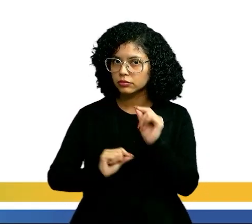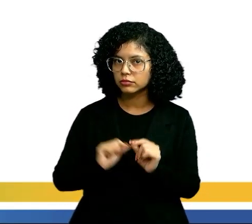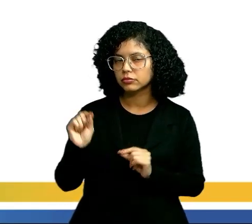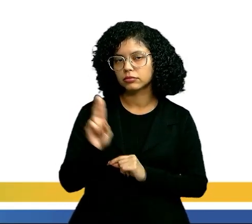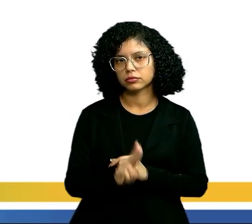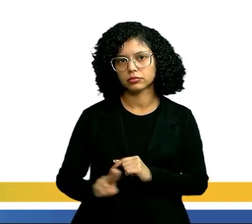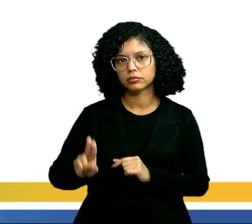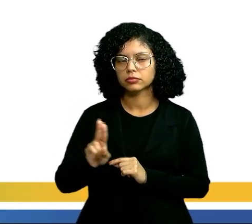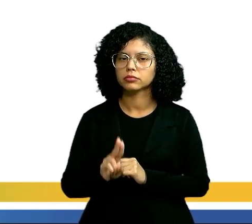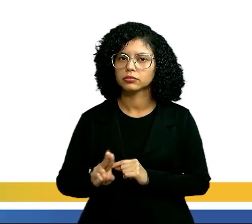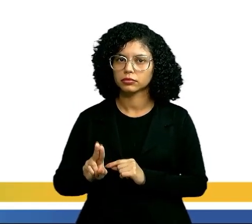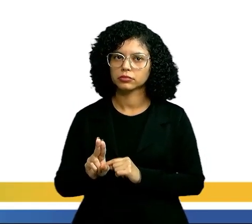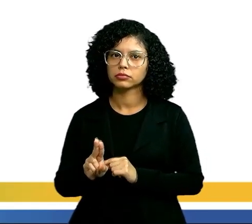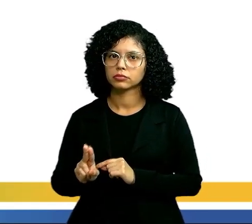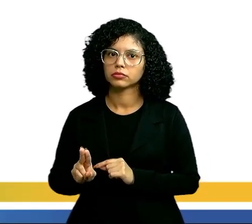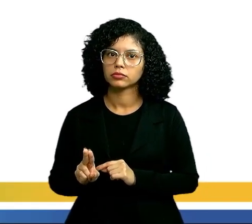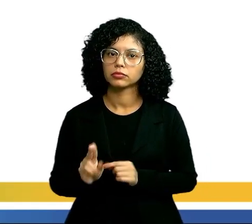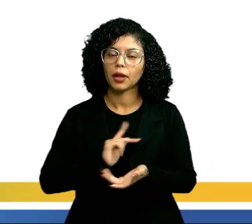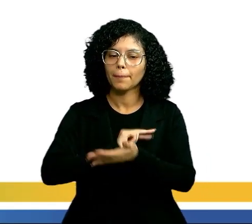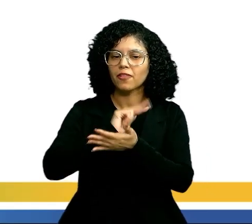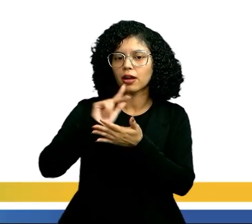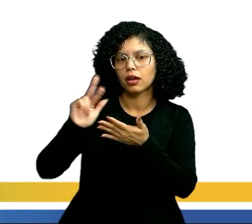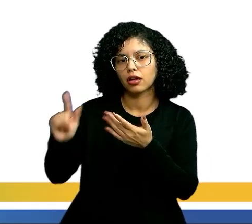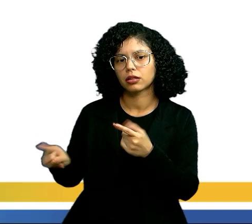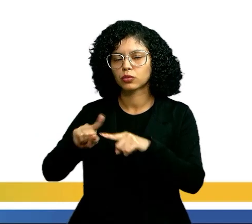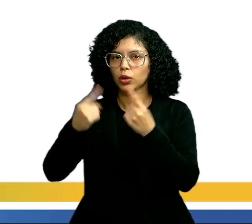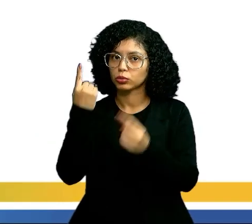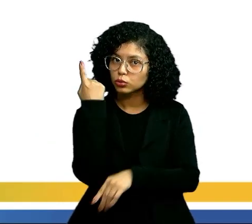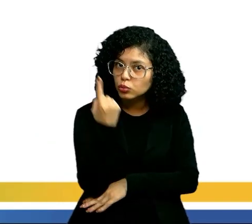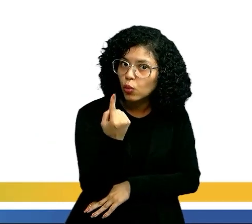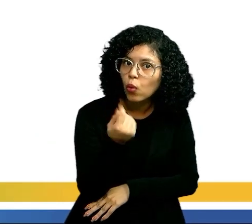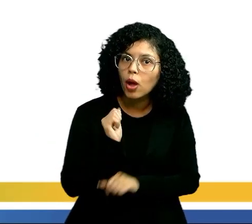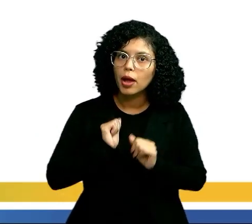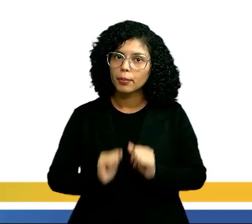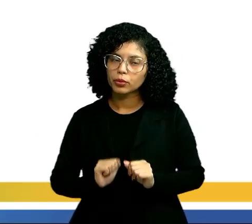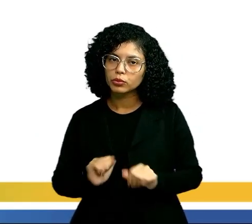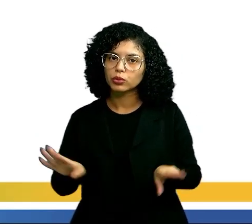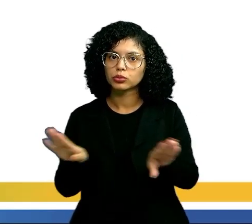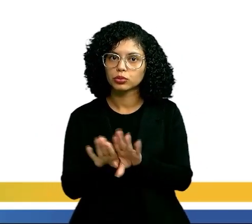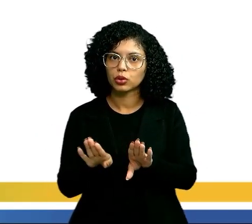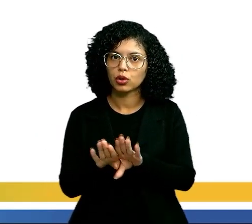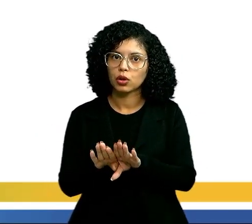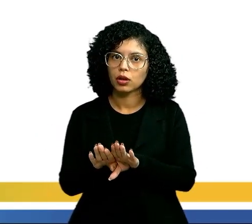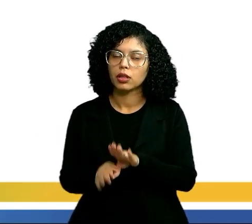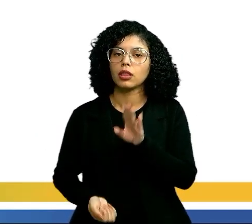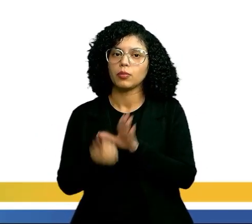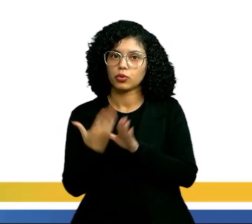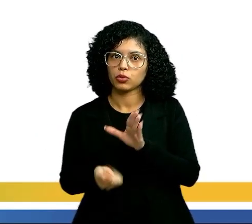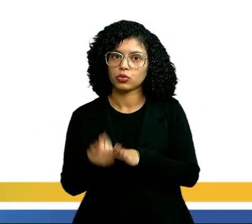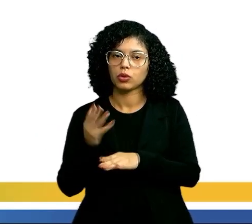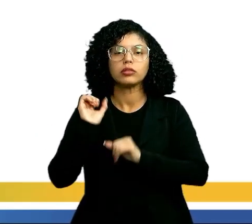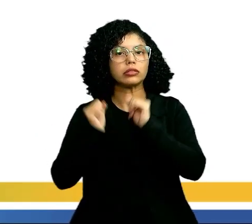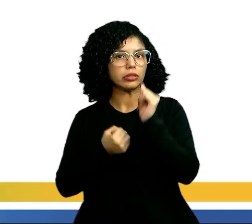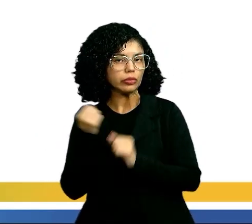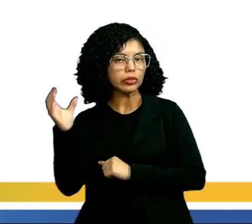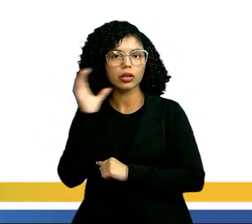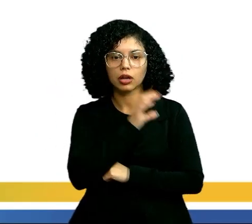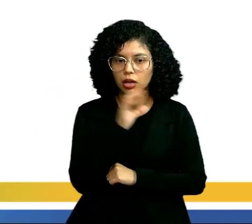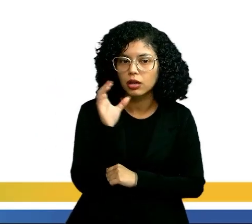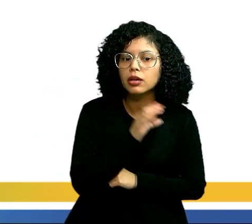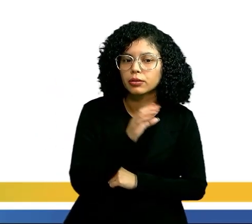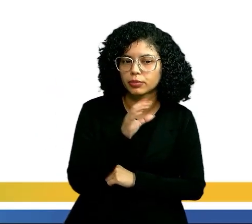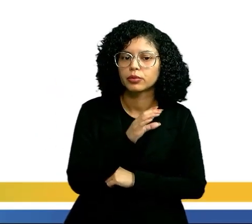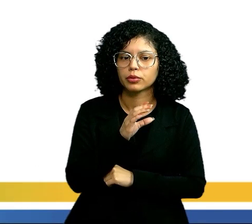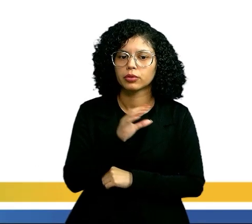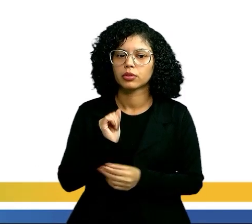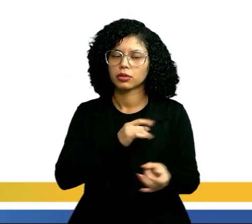que utilizem-se de mais de um modal para que o escoamento da produção dessas indústrias, ou